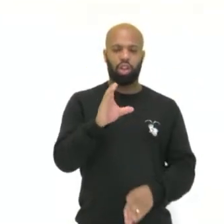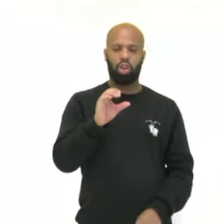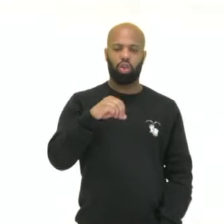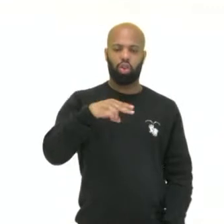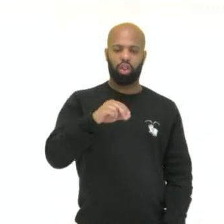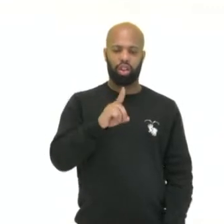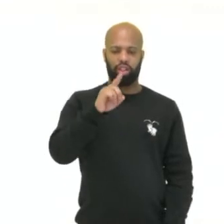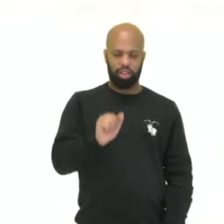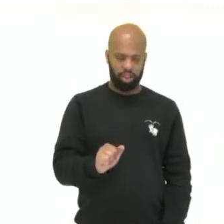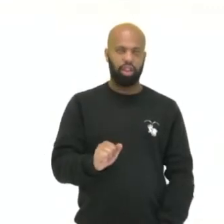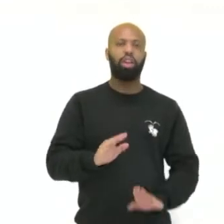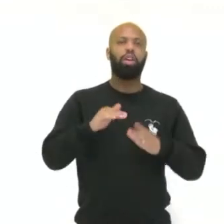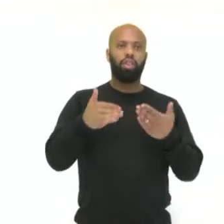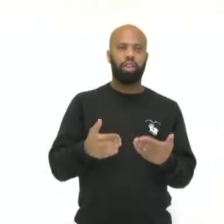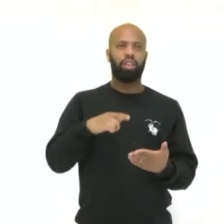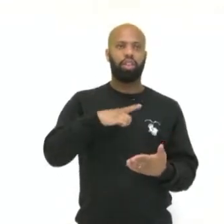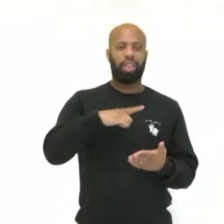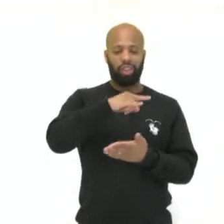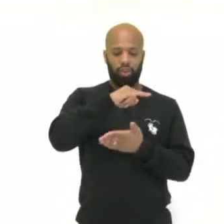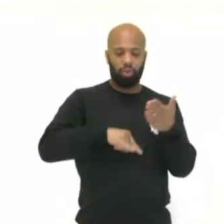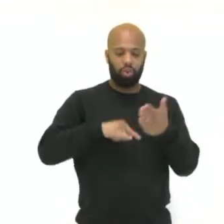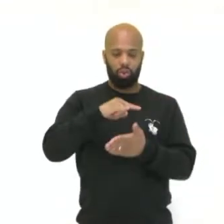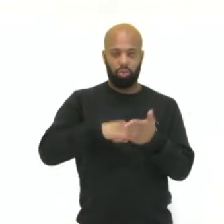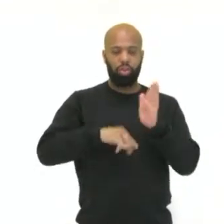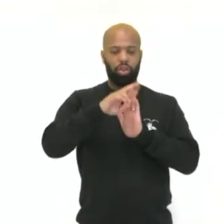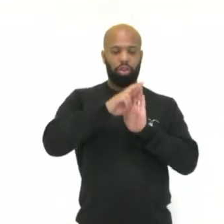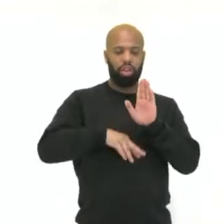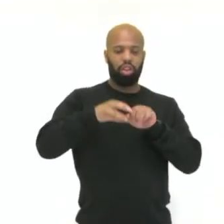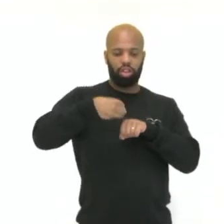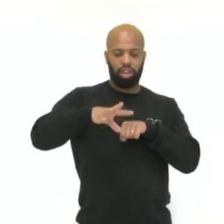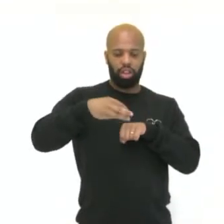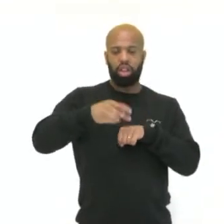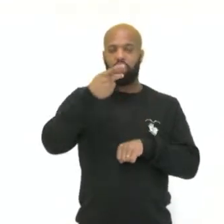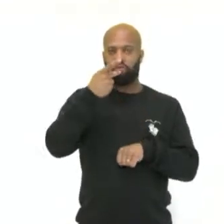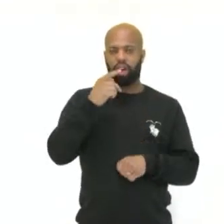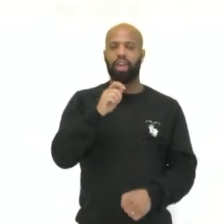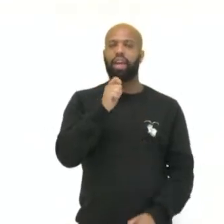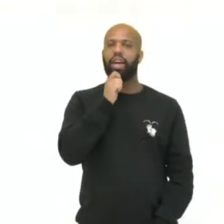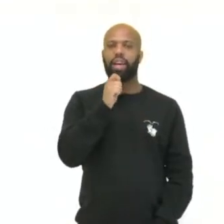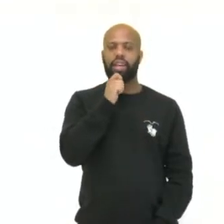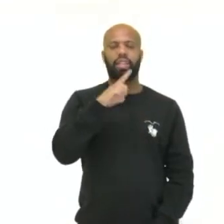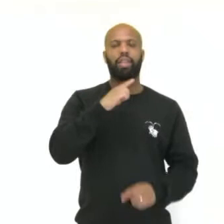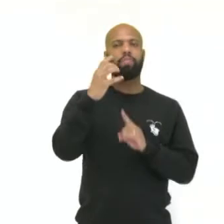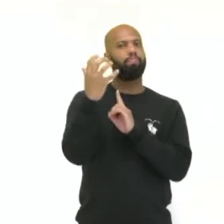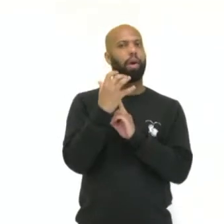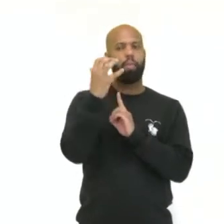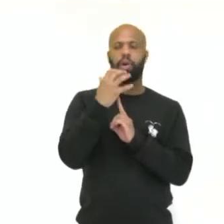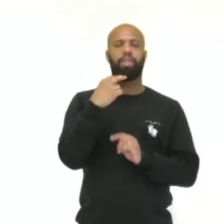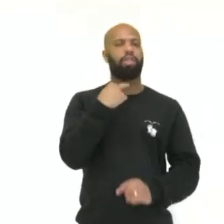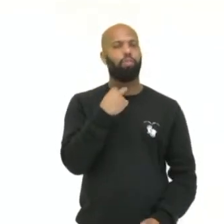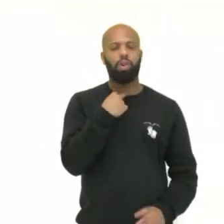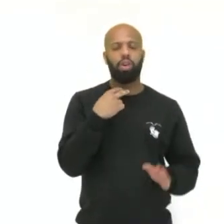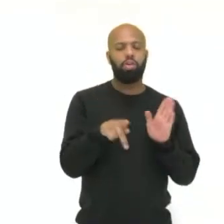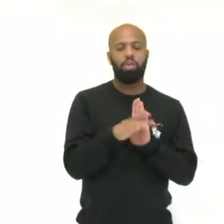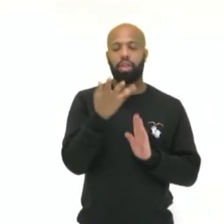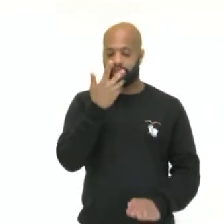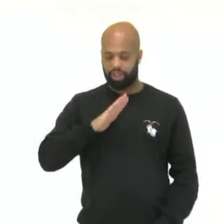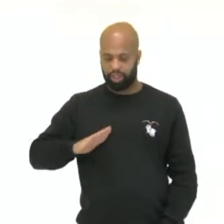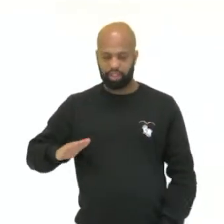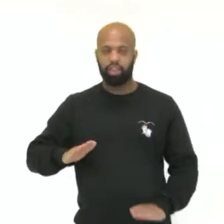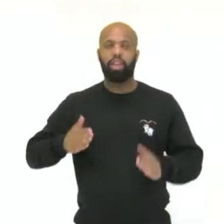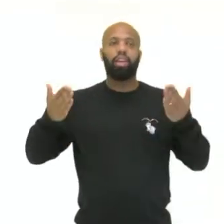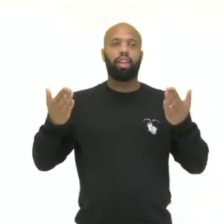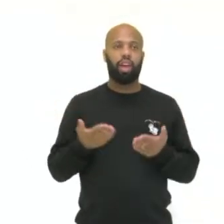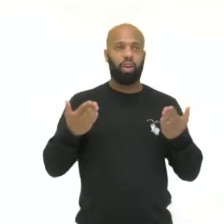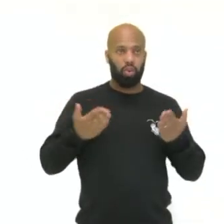Adolescência, CONANDA, o documento normativo considera abusiva a intenção de persuasão dos pequenos.